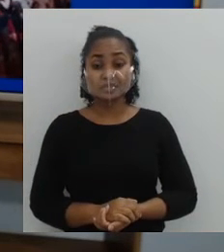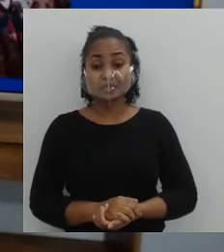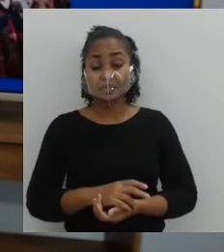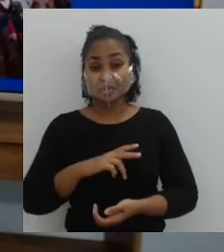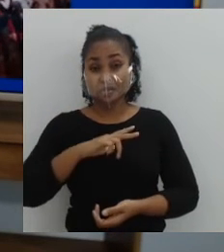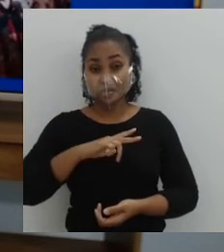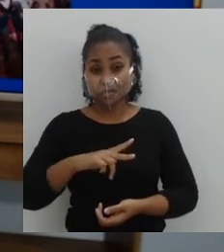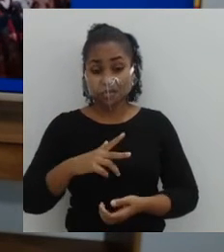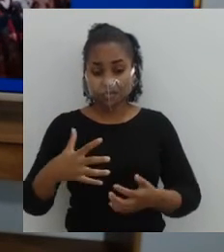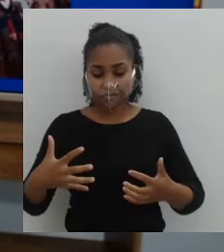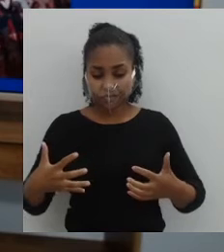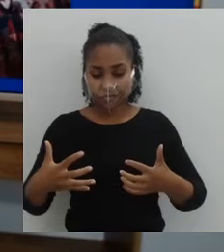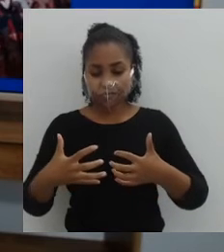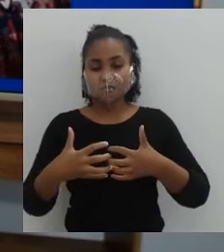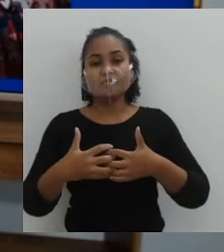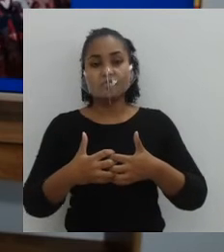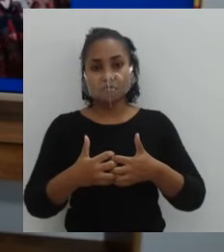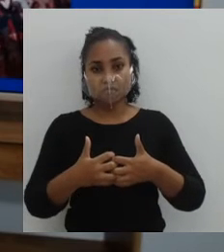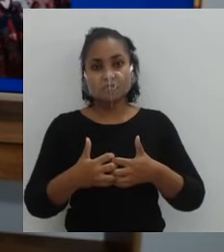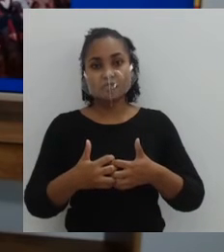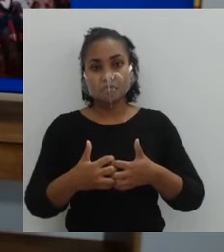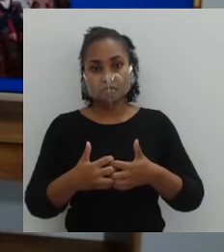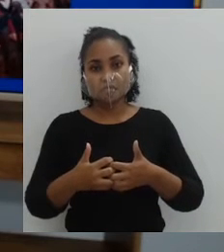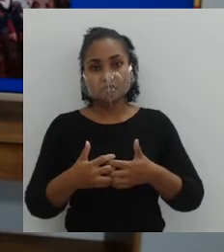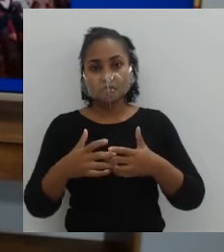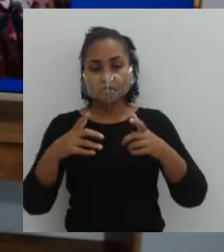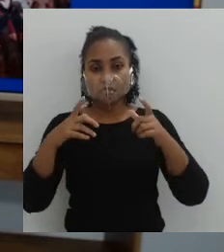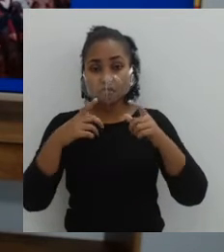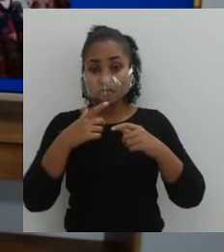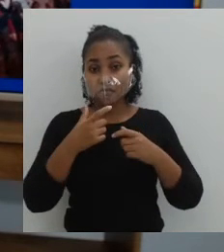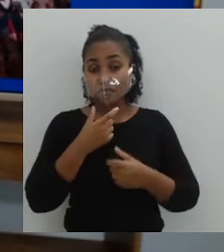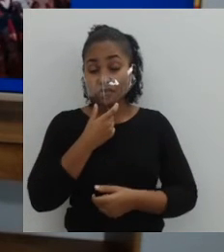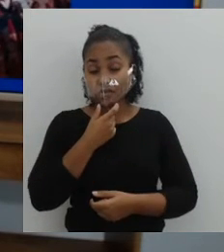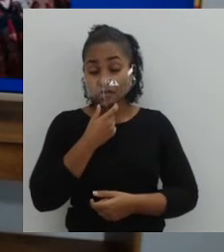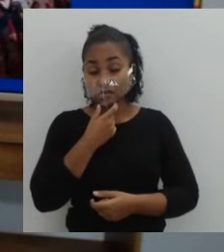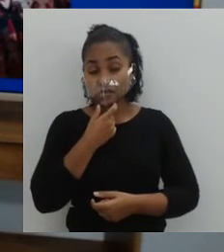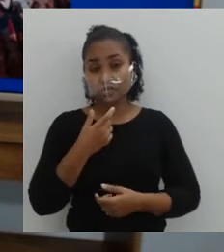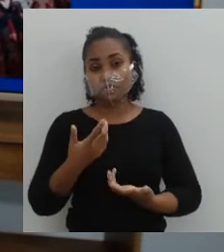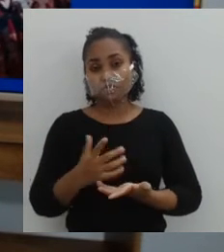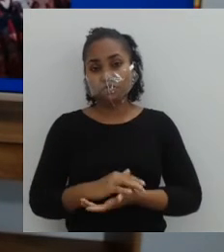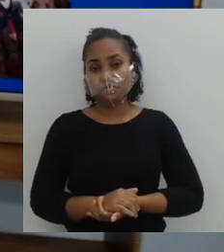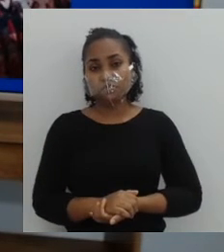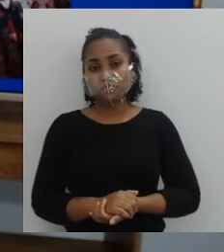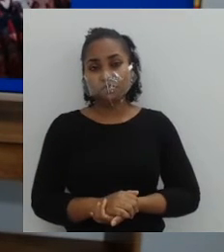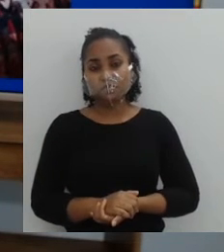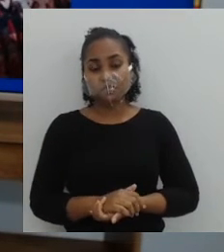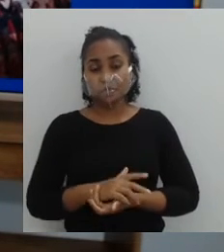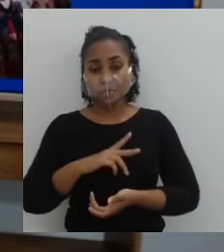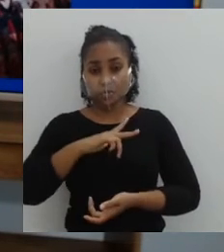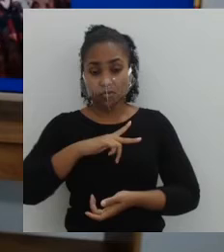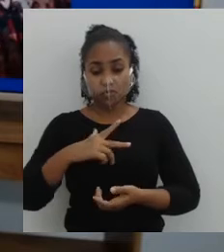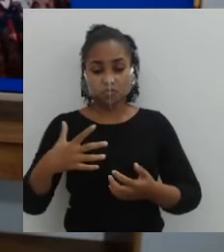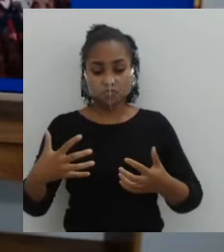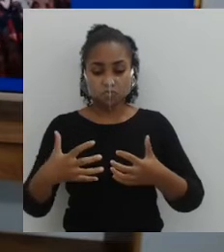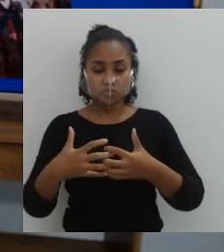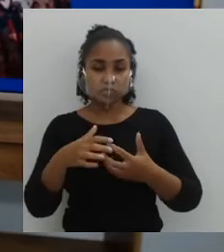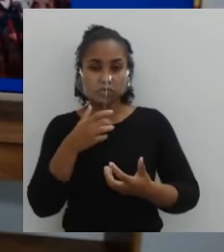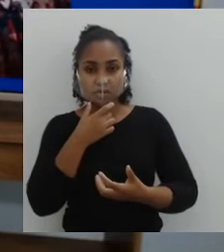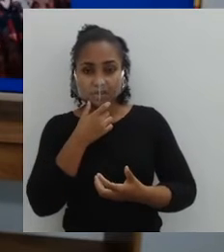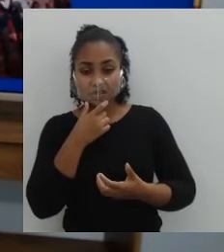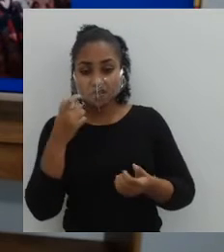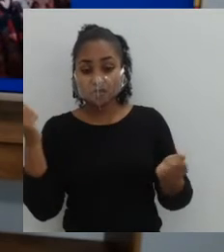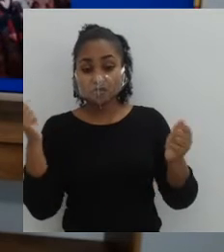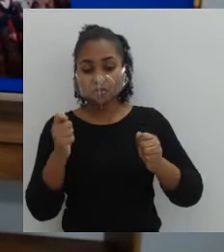fazem uma aliança com os ingleses para que tentem expulsar